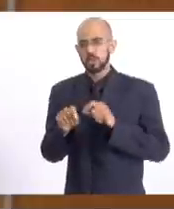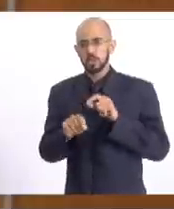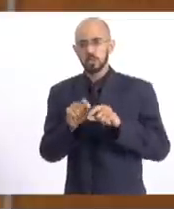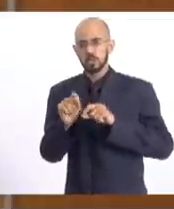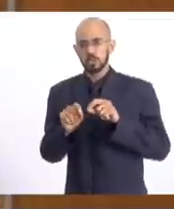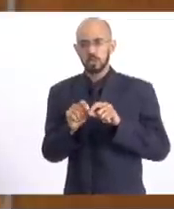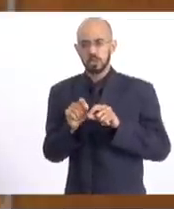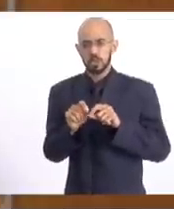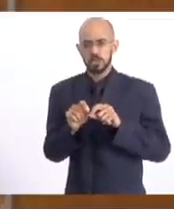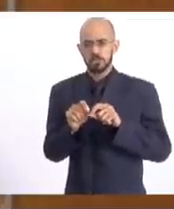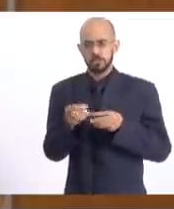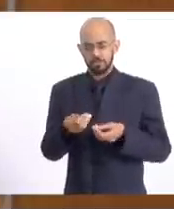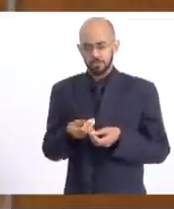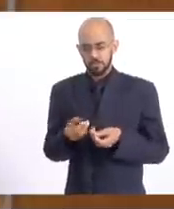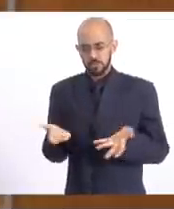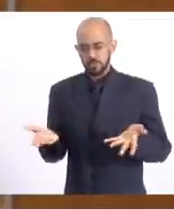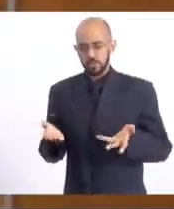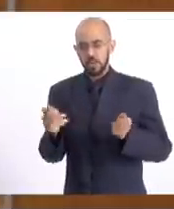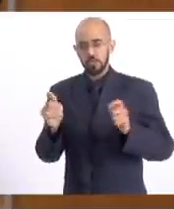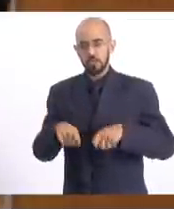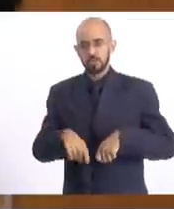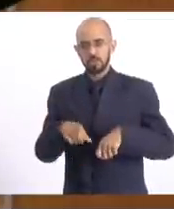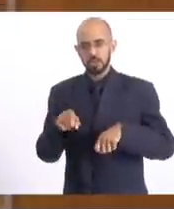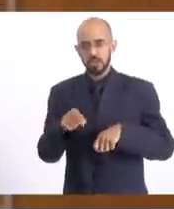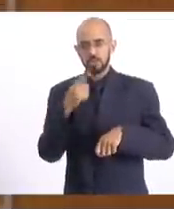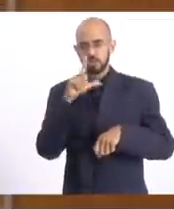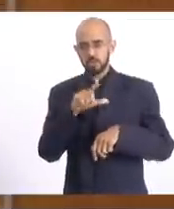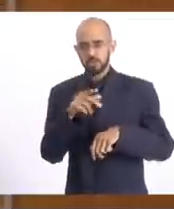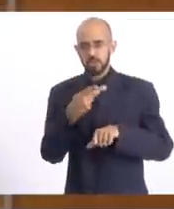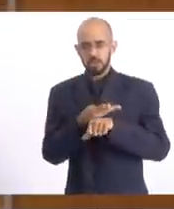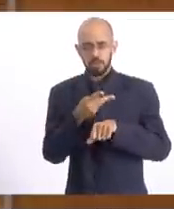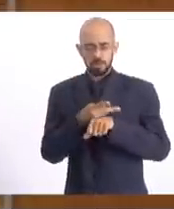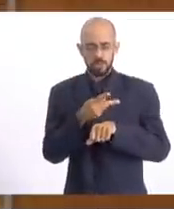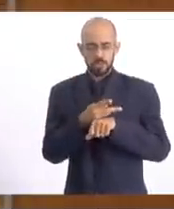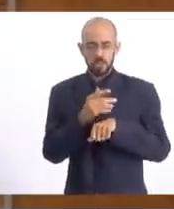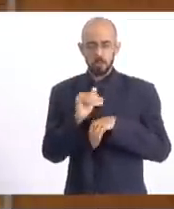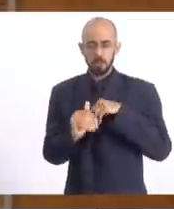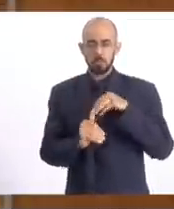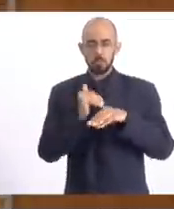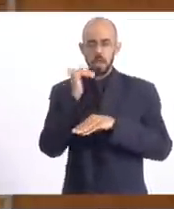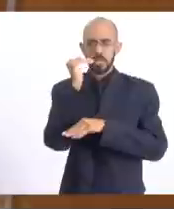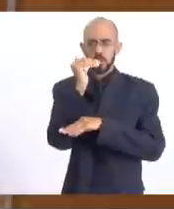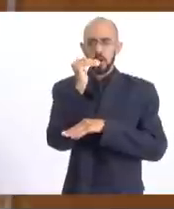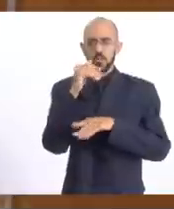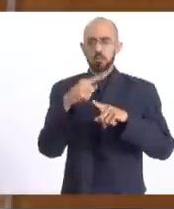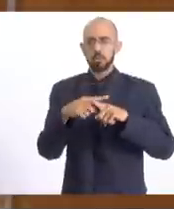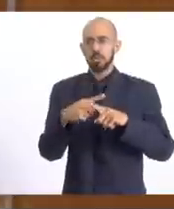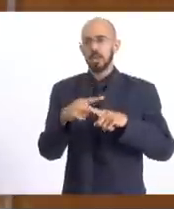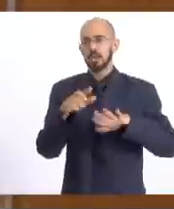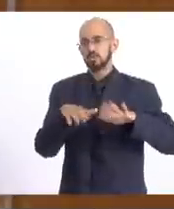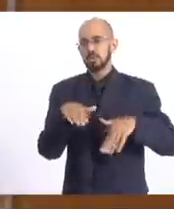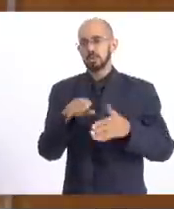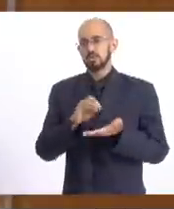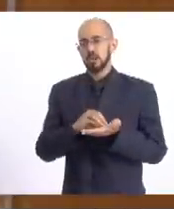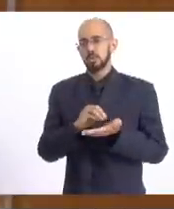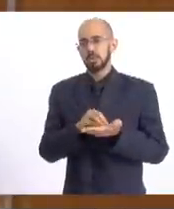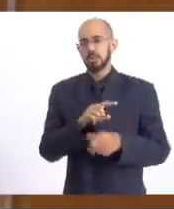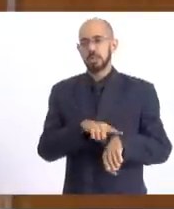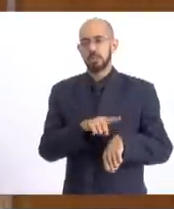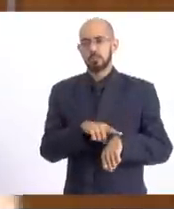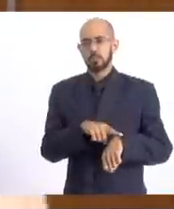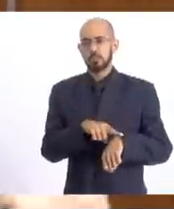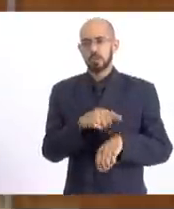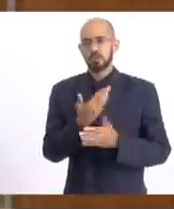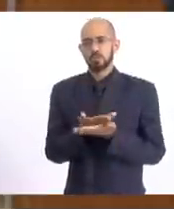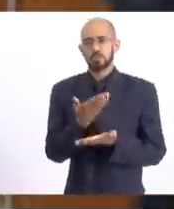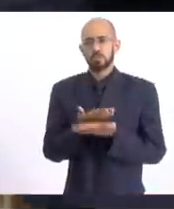talvez, a possibilidade de chegar nessa gratificação maior que tem, porque nós não temos tempo, às vezes, de estudar.